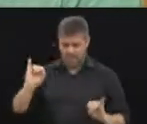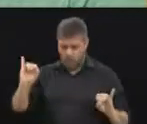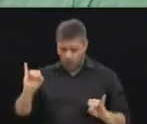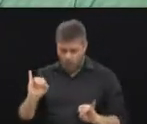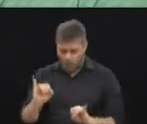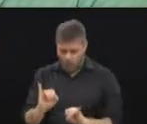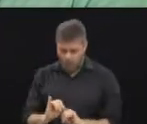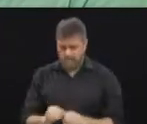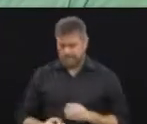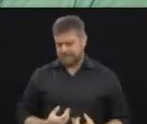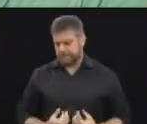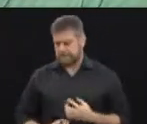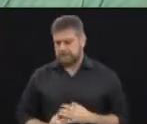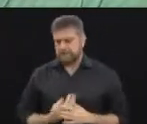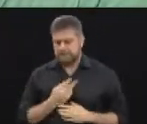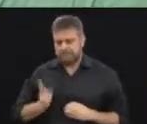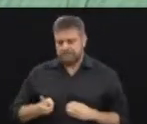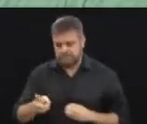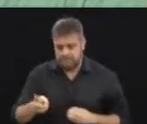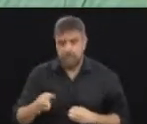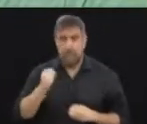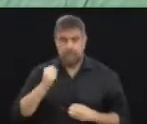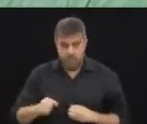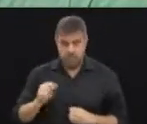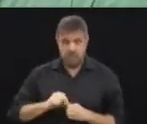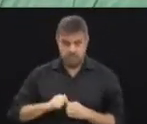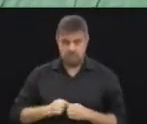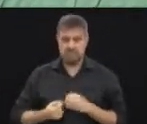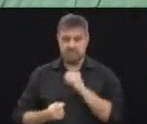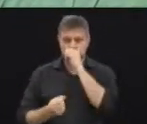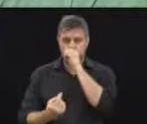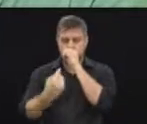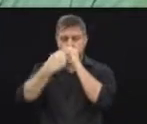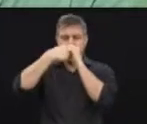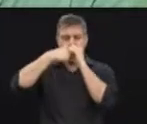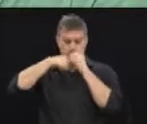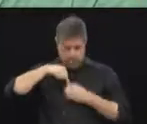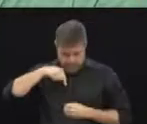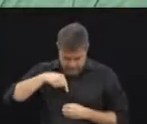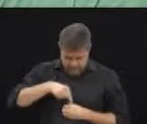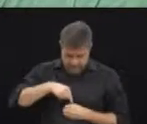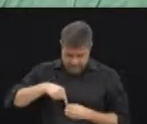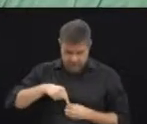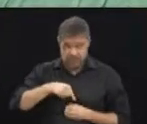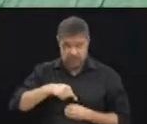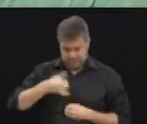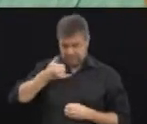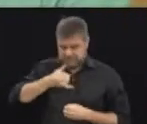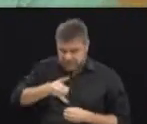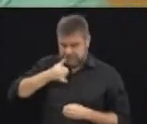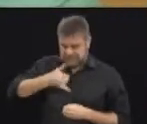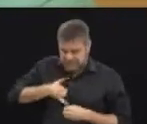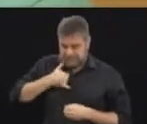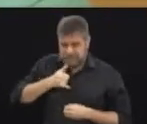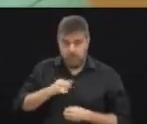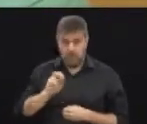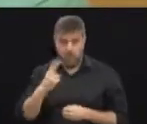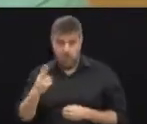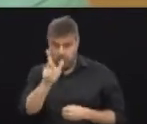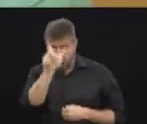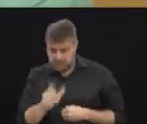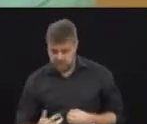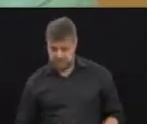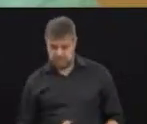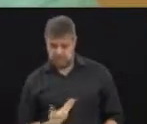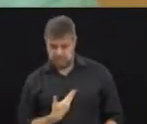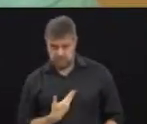bariátrica, mas tem sintomas de refluxo, você pode fazer a radiofrequência, aplicar o Stretta. Ou em pacientes que fizeram